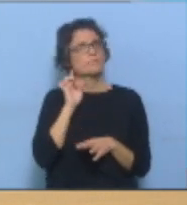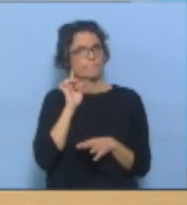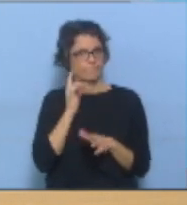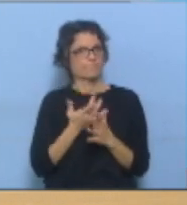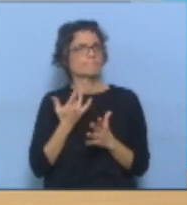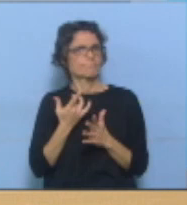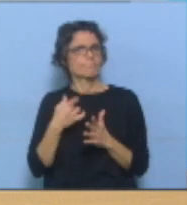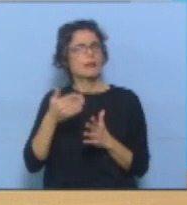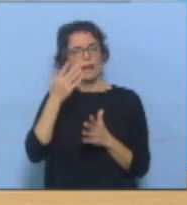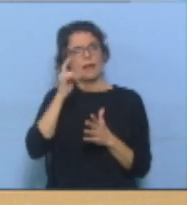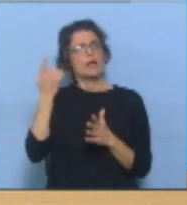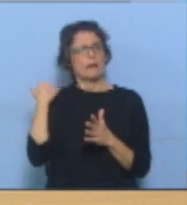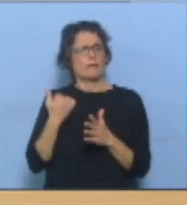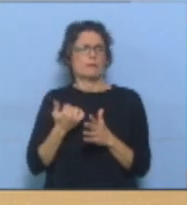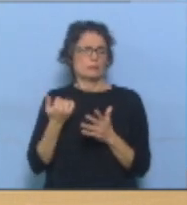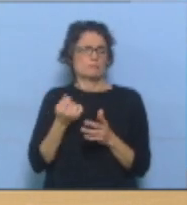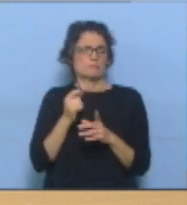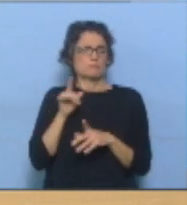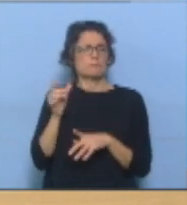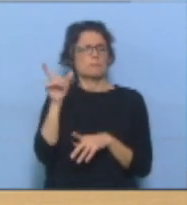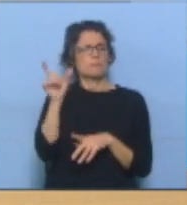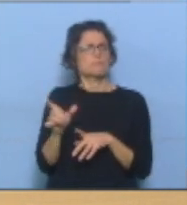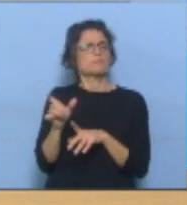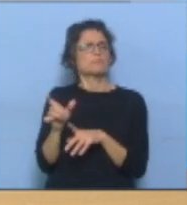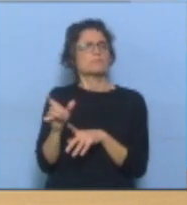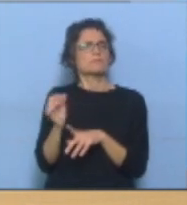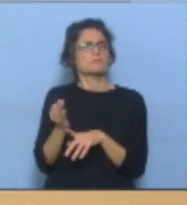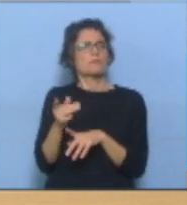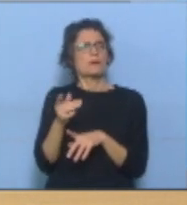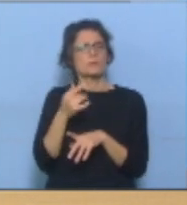pessoa bastante católica, muito aberta,